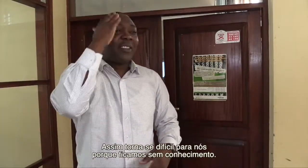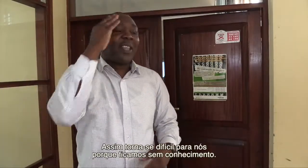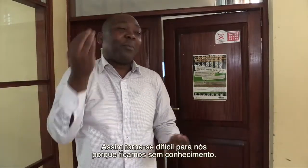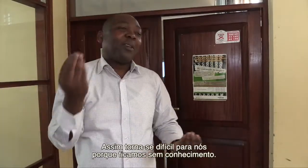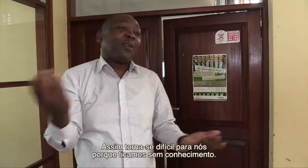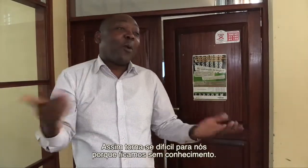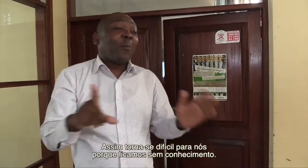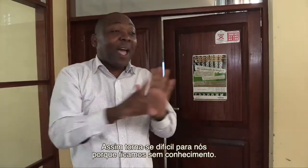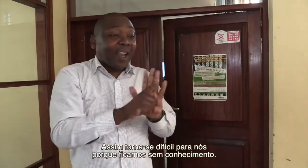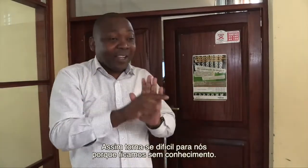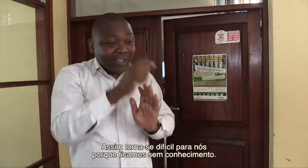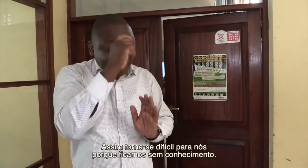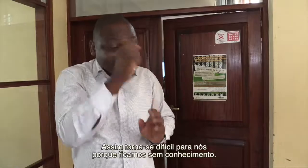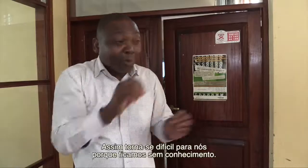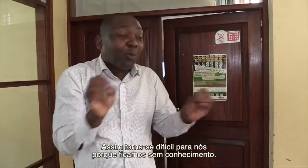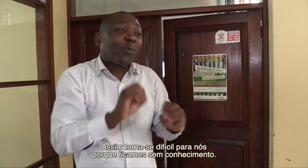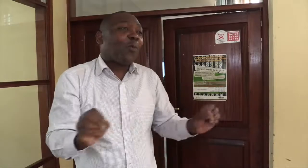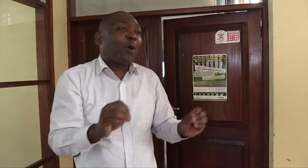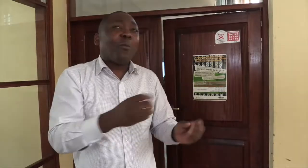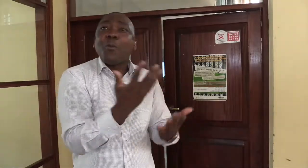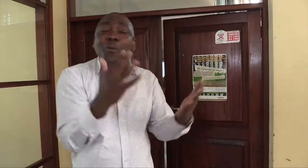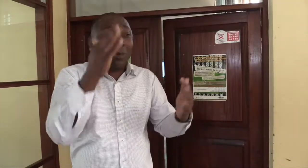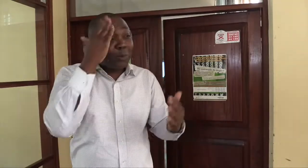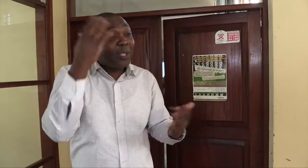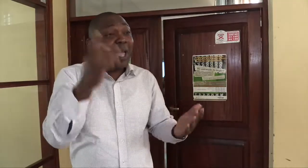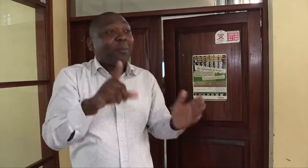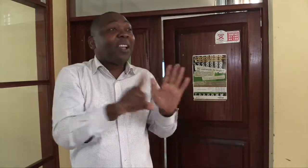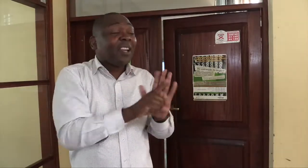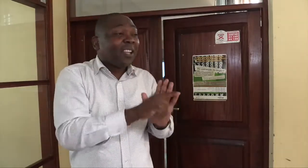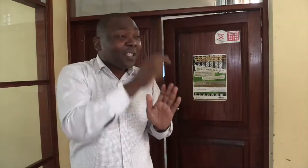torna-se difícil para nós porque não temos conhecimento.